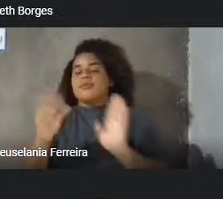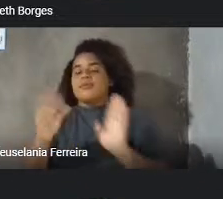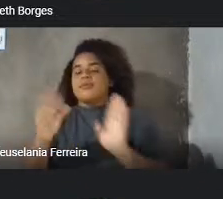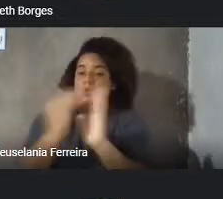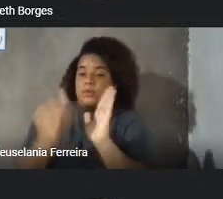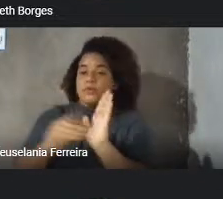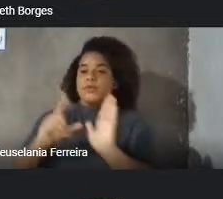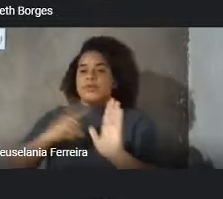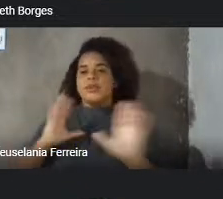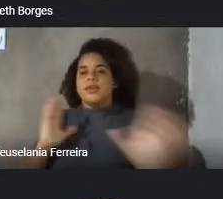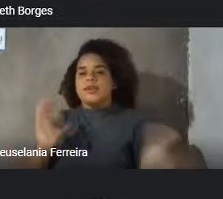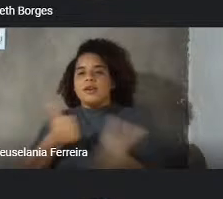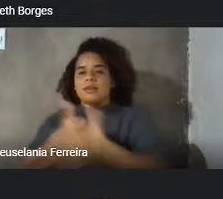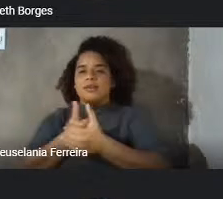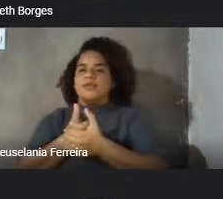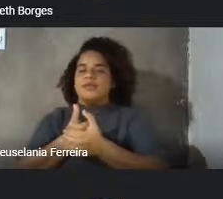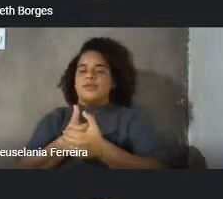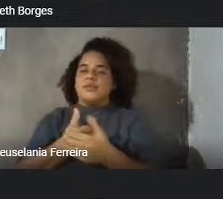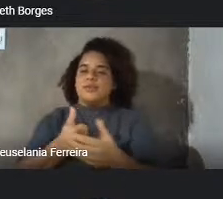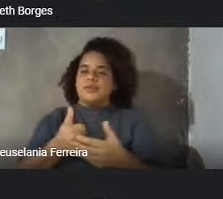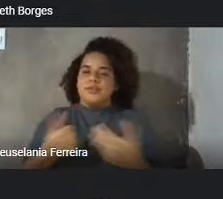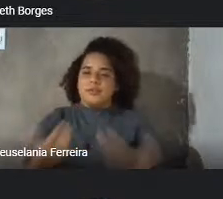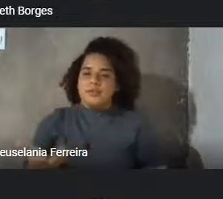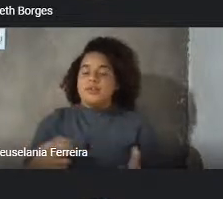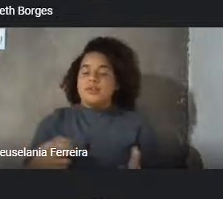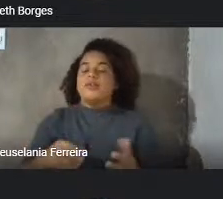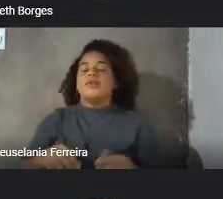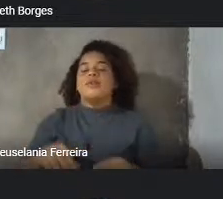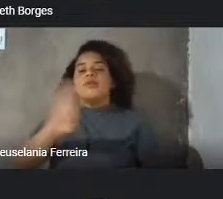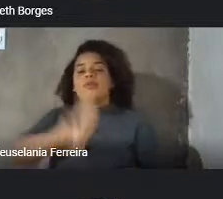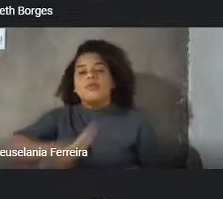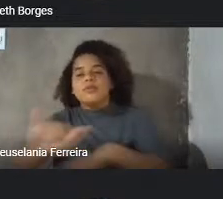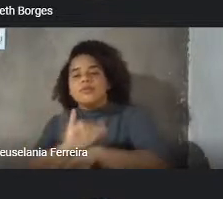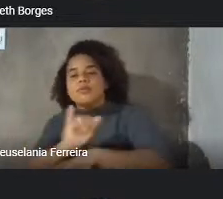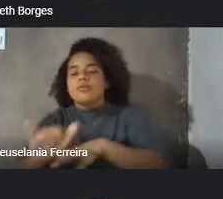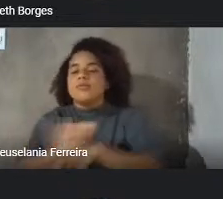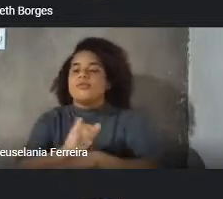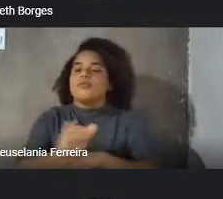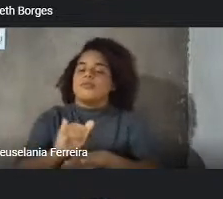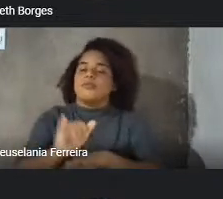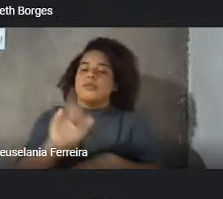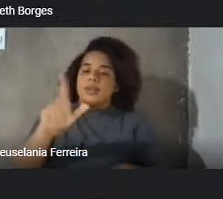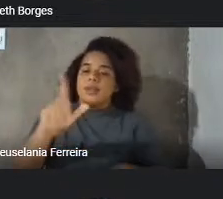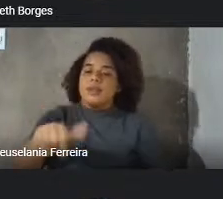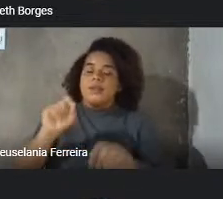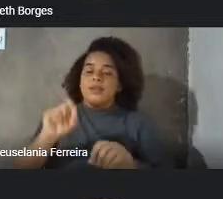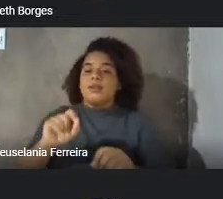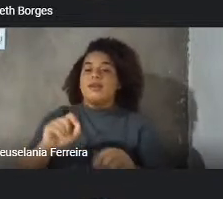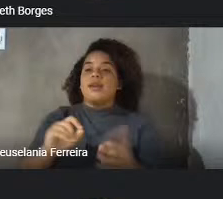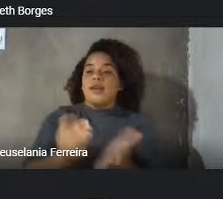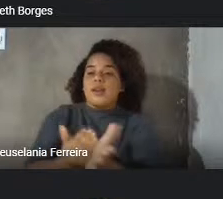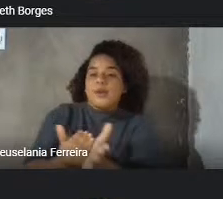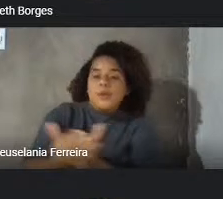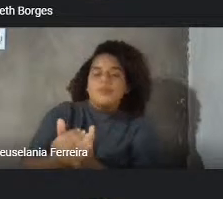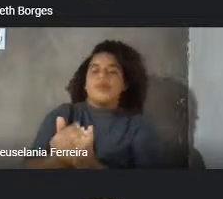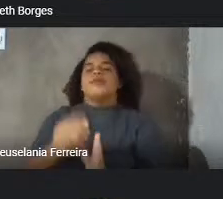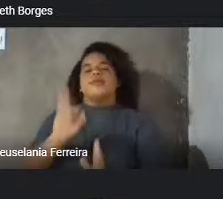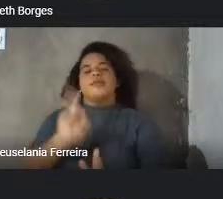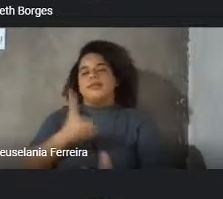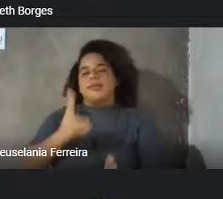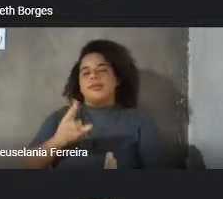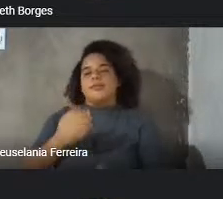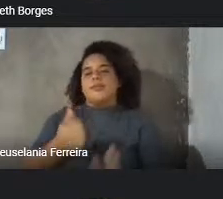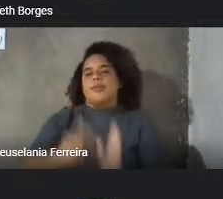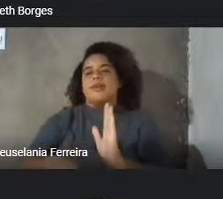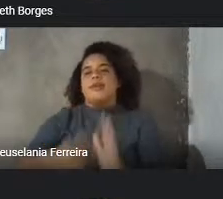ali desadaptativos, onde esse esquema inicial desadaptativo ele é construído justamente nessa primeira infância, tá? Do mesmo jeito que os esquemas podem